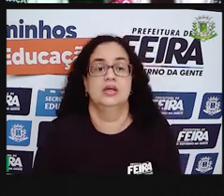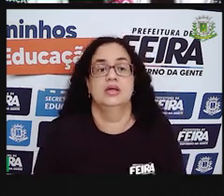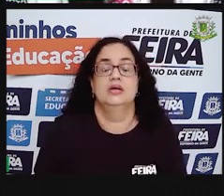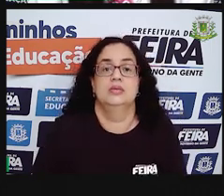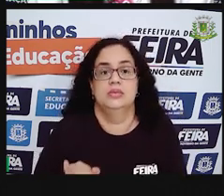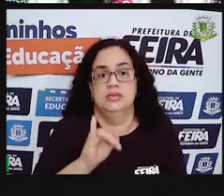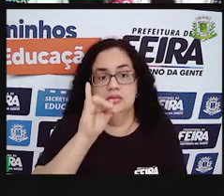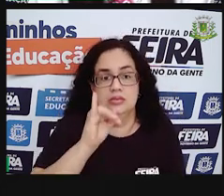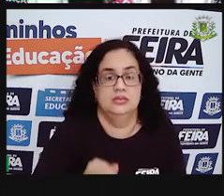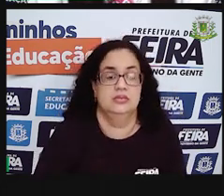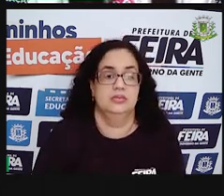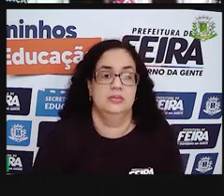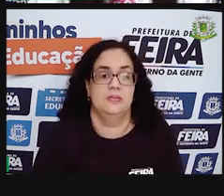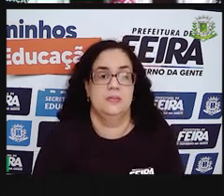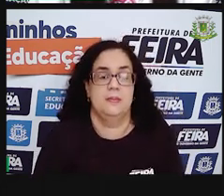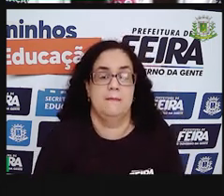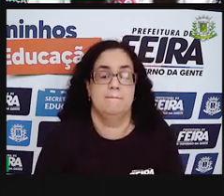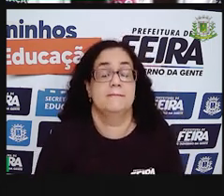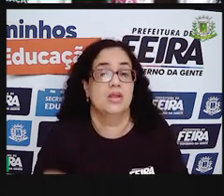interessante